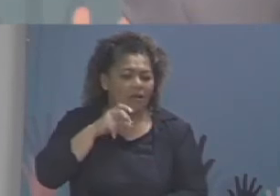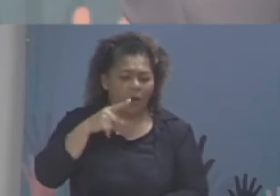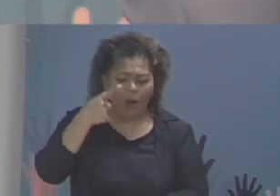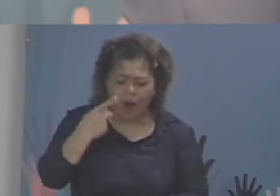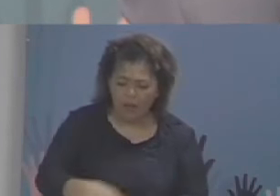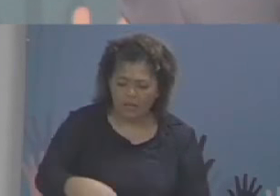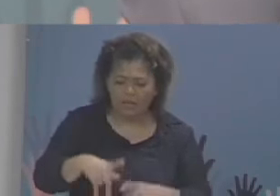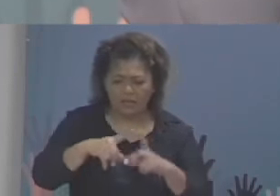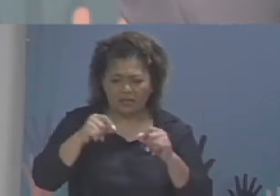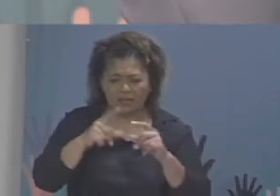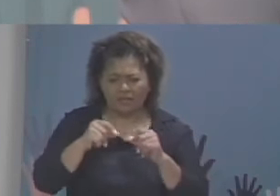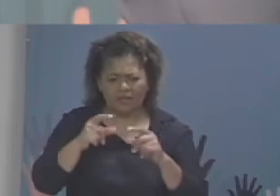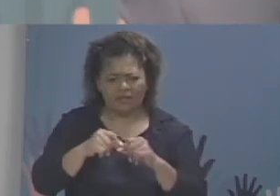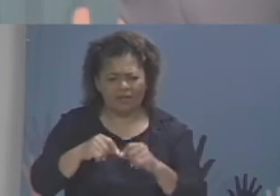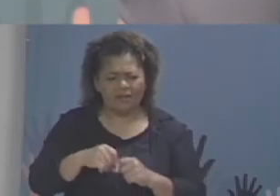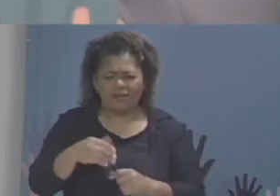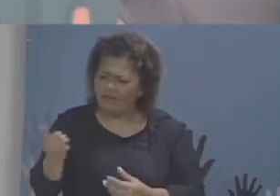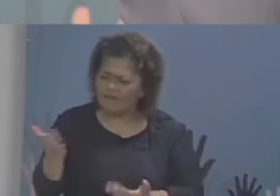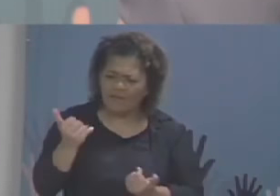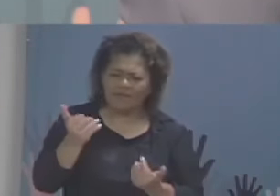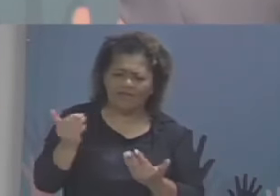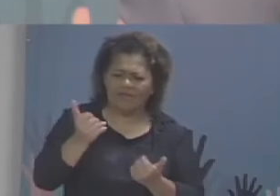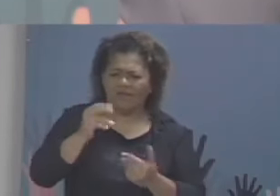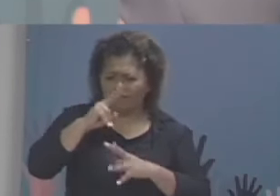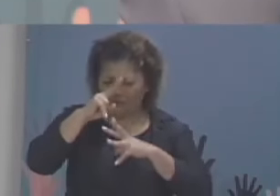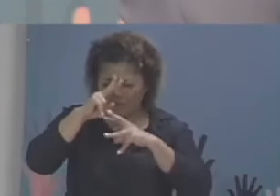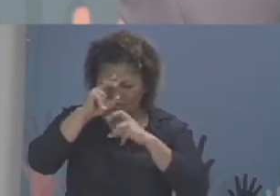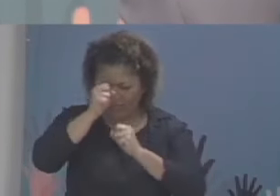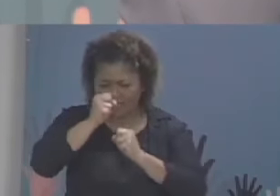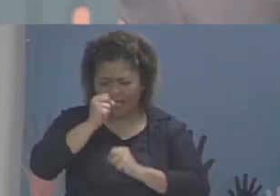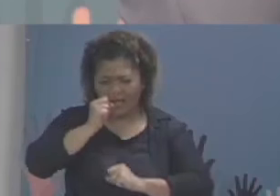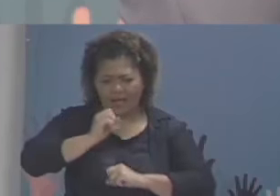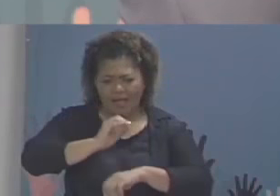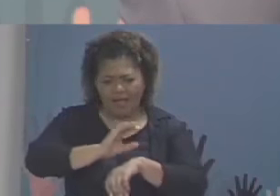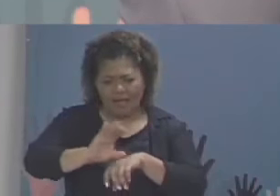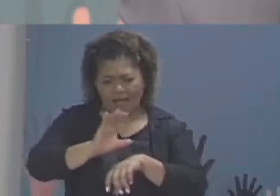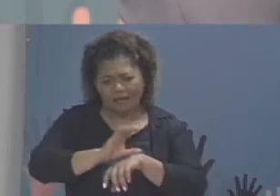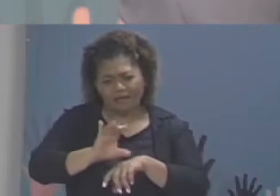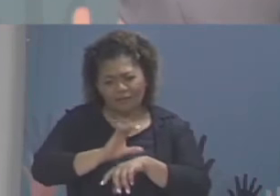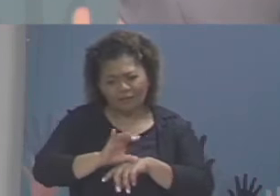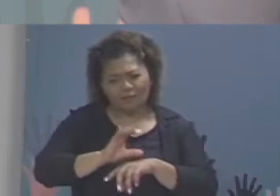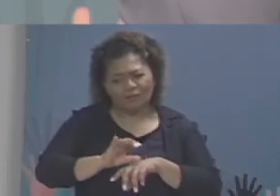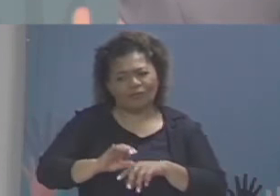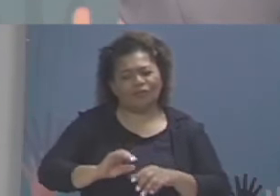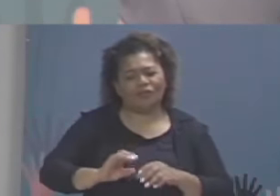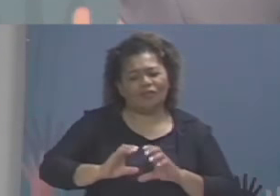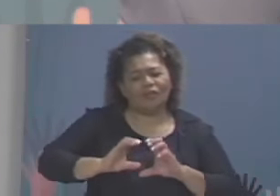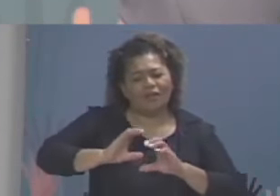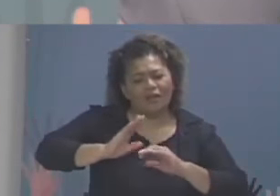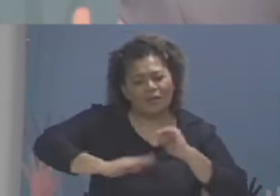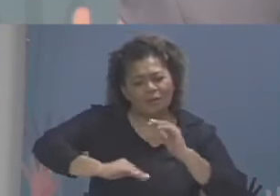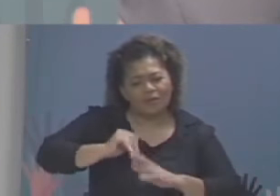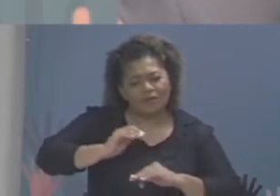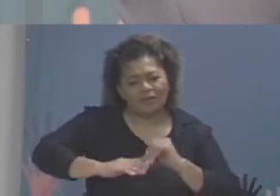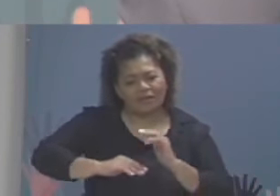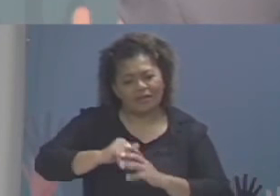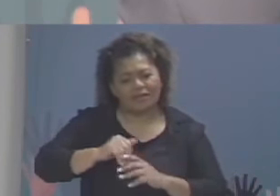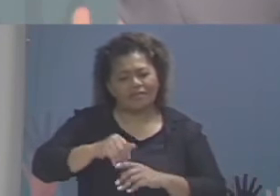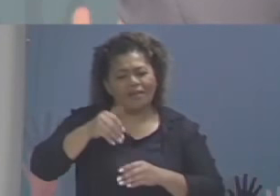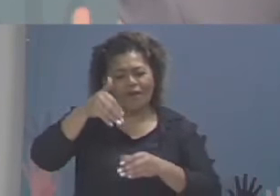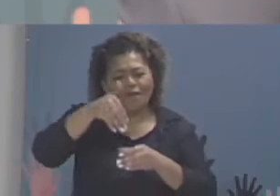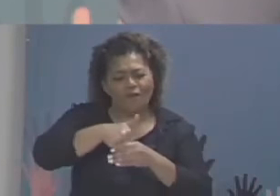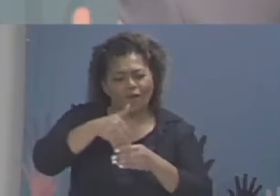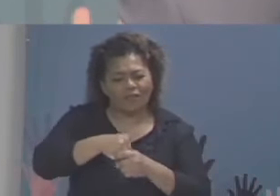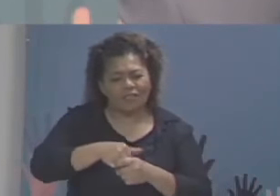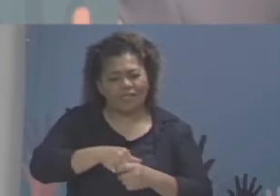a chapa Fortalecer a Profissão. Venham conosco fortalecer a profissão da psicologia brasileira. Vote CFP 22